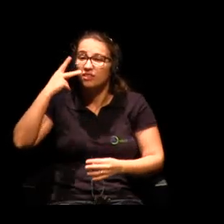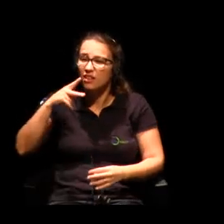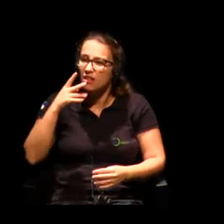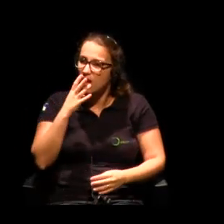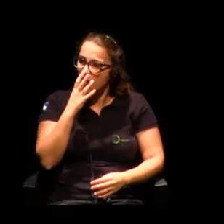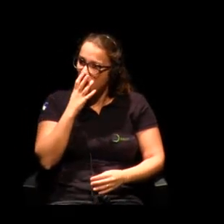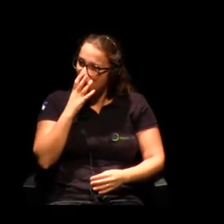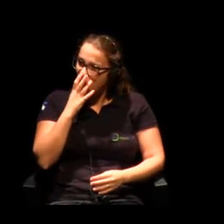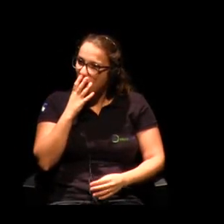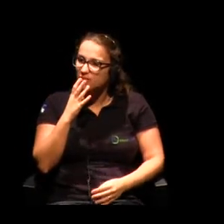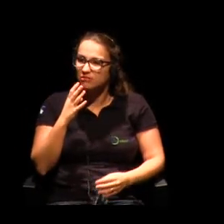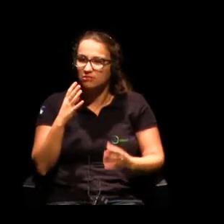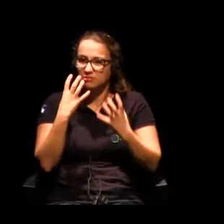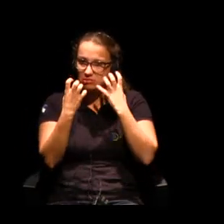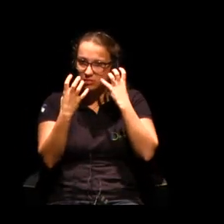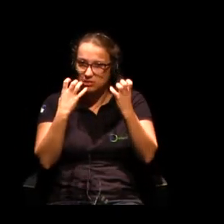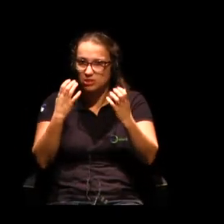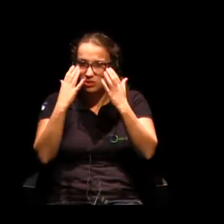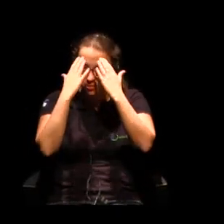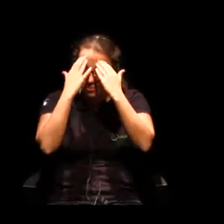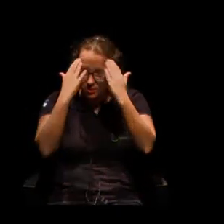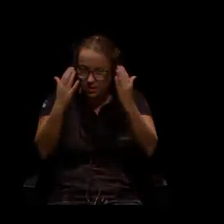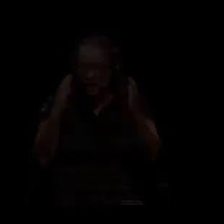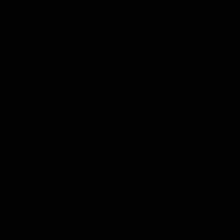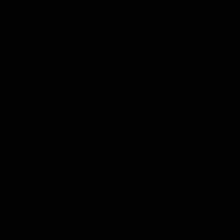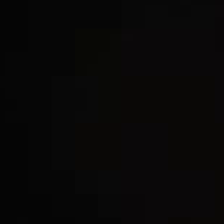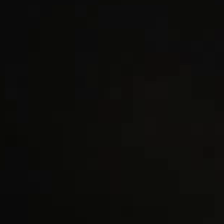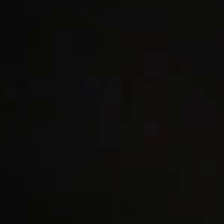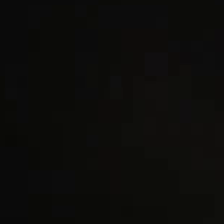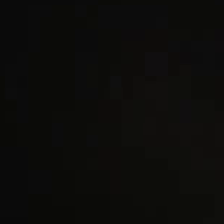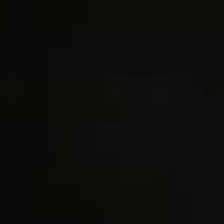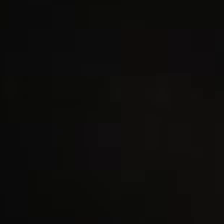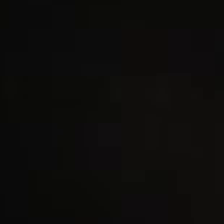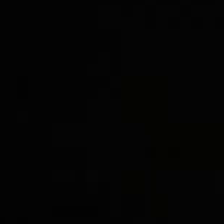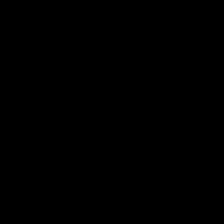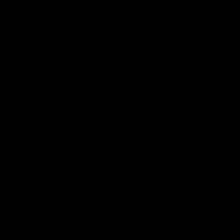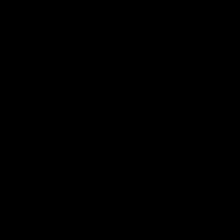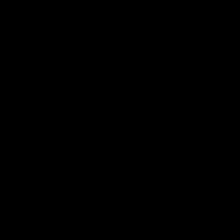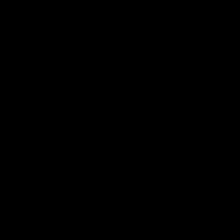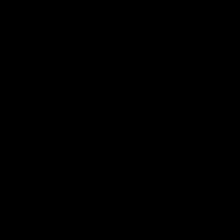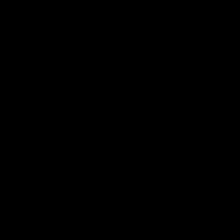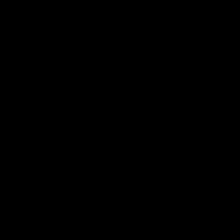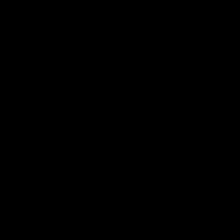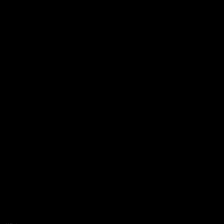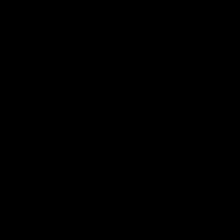tecnologia dele seguiu as tendências de mercado. Muito obrigado.